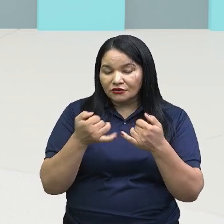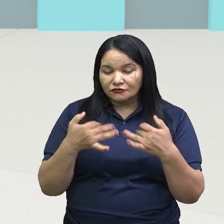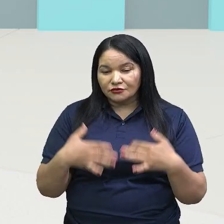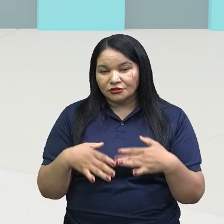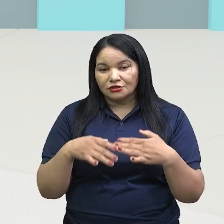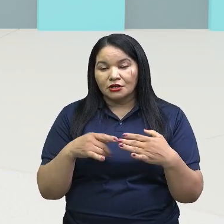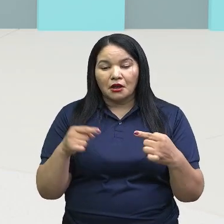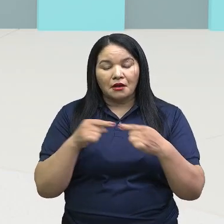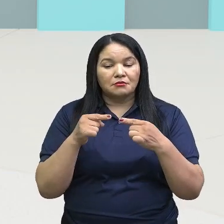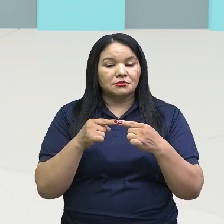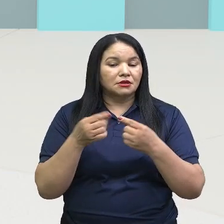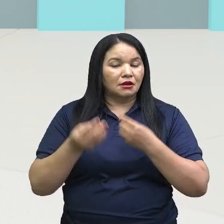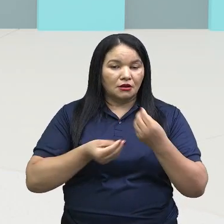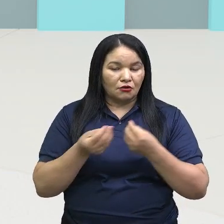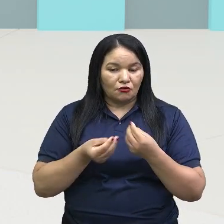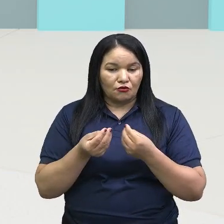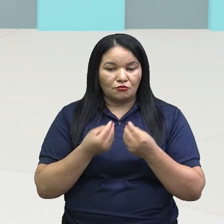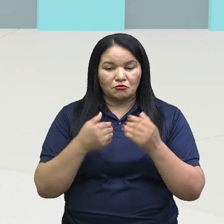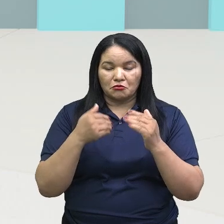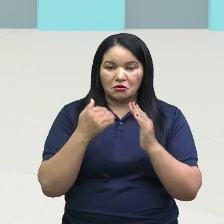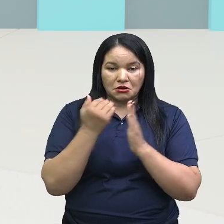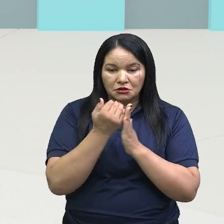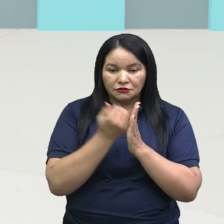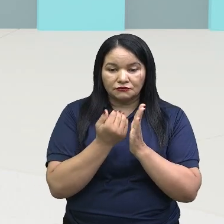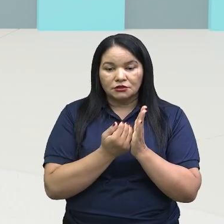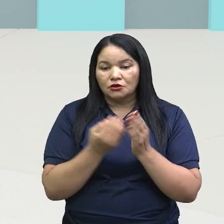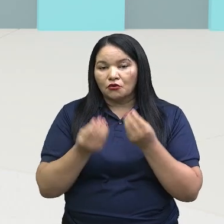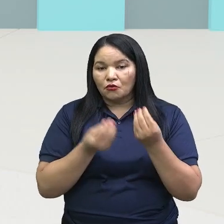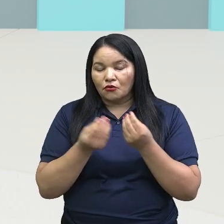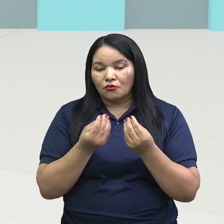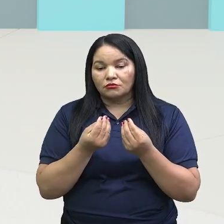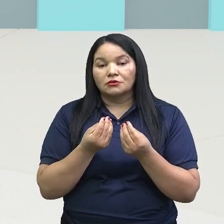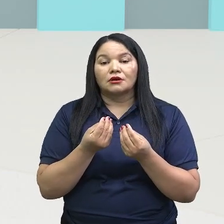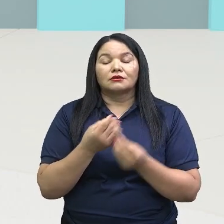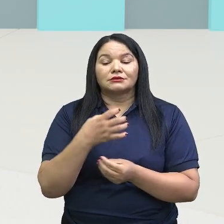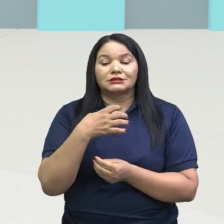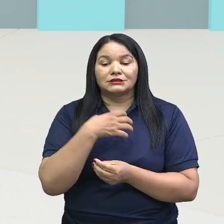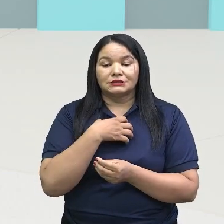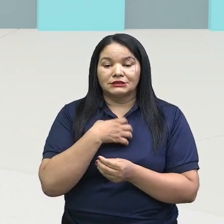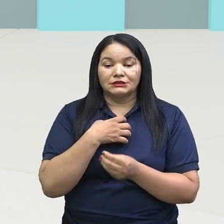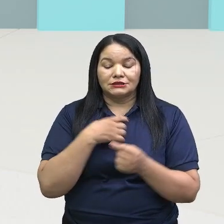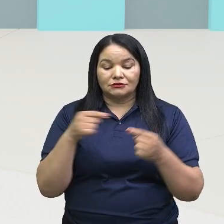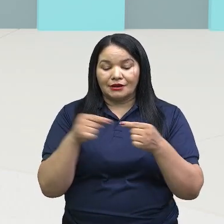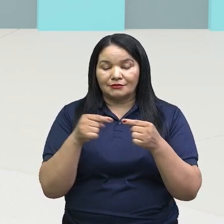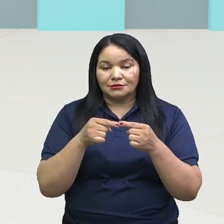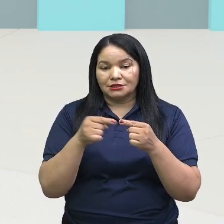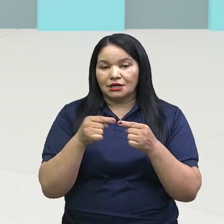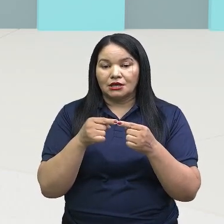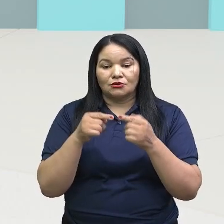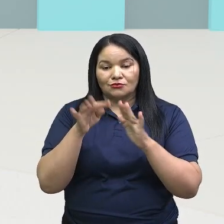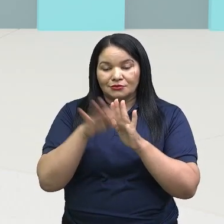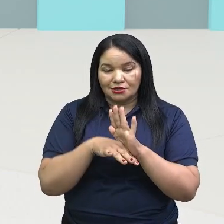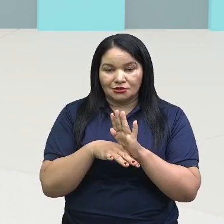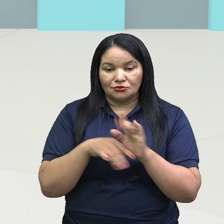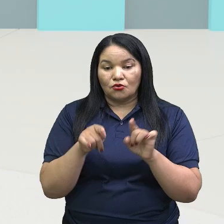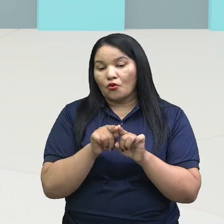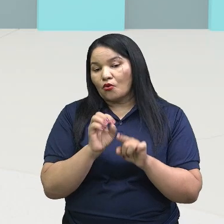em qual dessas ele vai se classificar? O sentido que está sendo colocado no texto, na